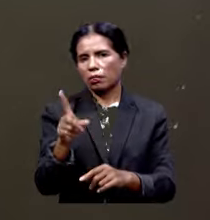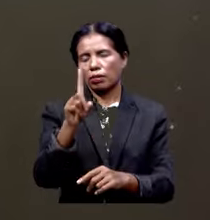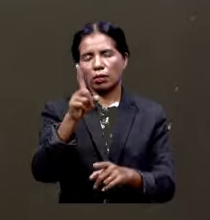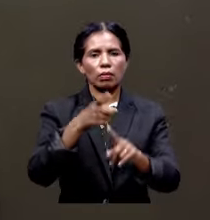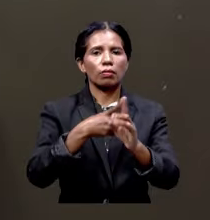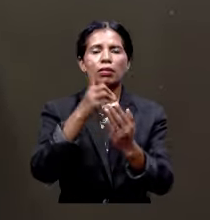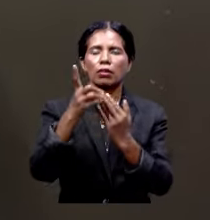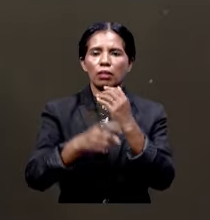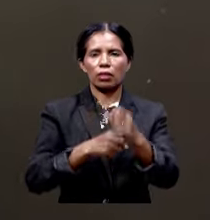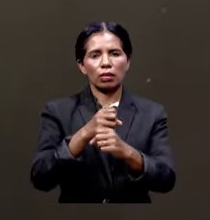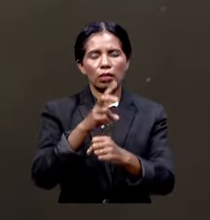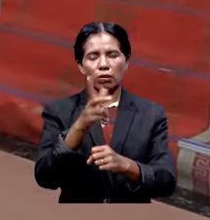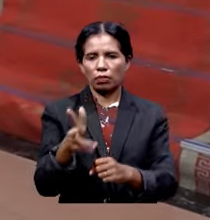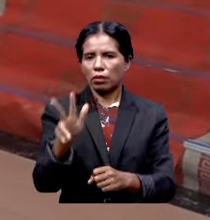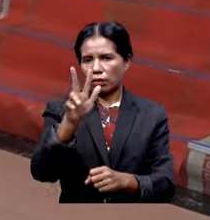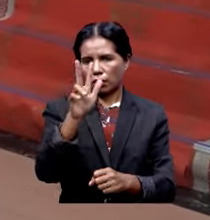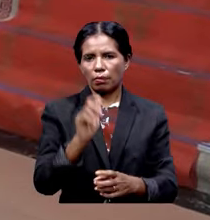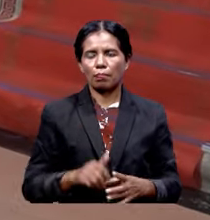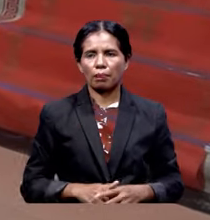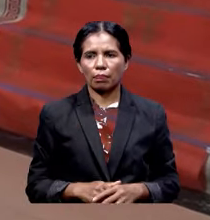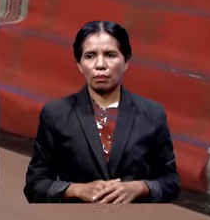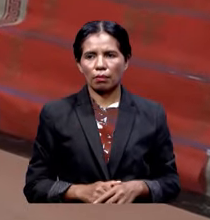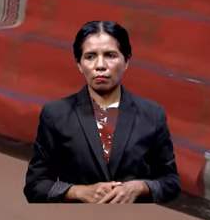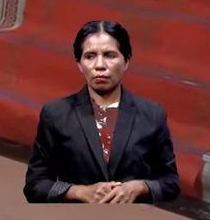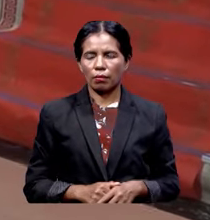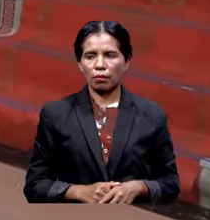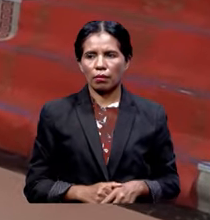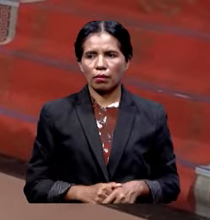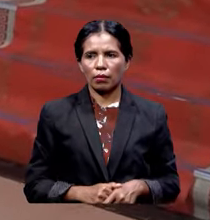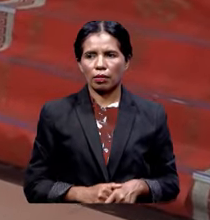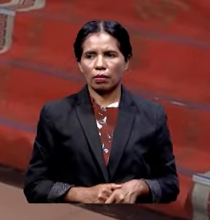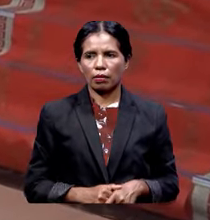dezembro, Tinerihurua Ruanulu Recintolo. Emerenciana Martins, Lamberto da Silva, GMN.